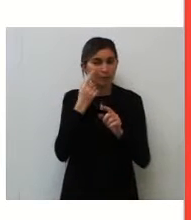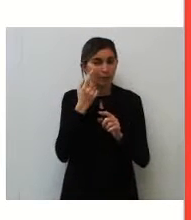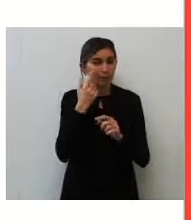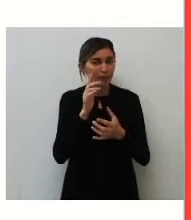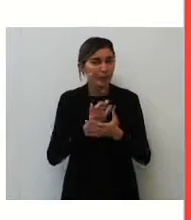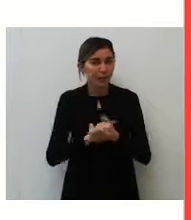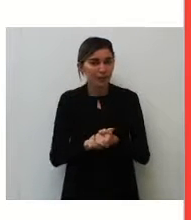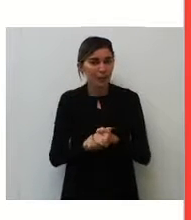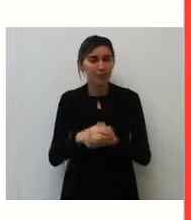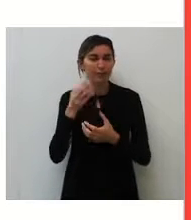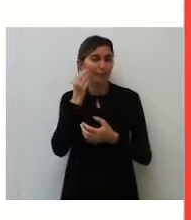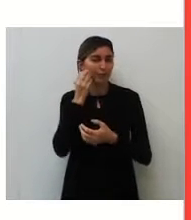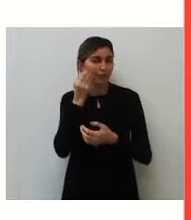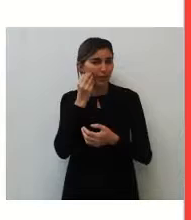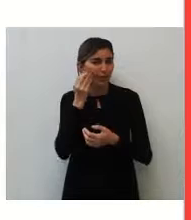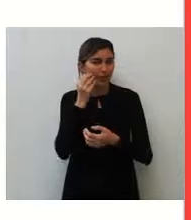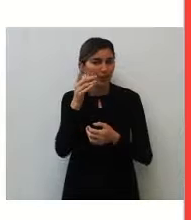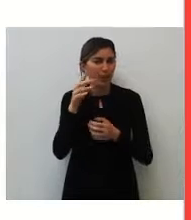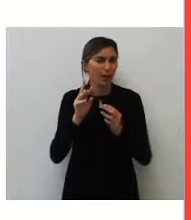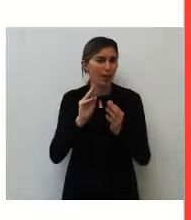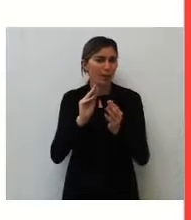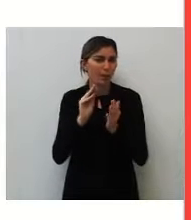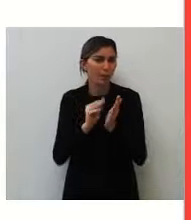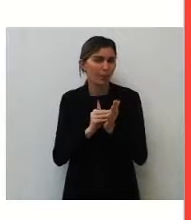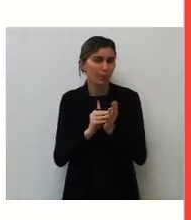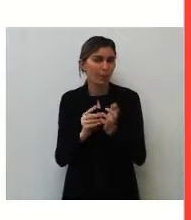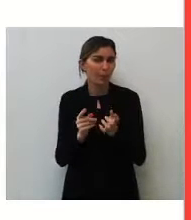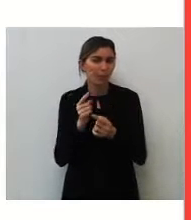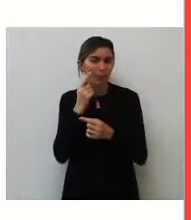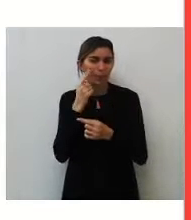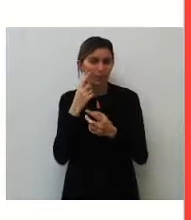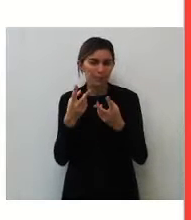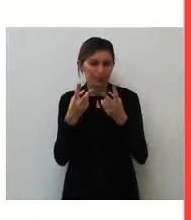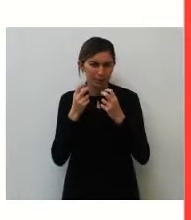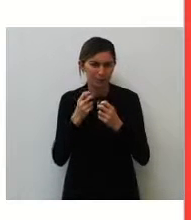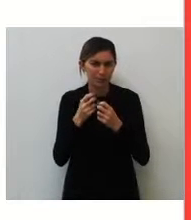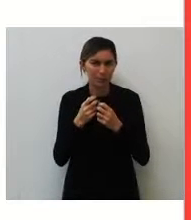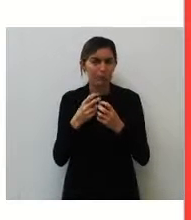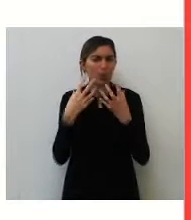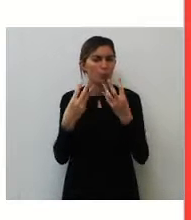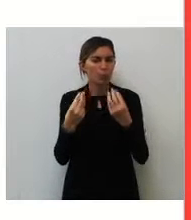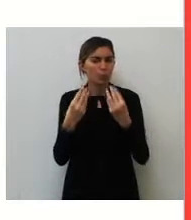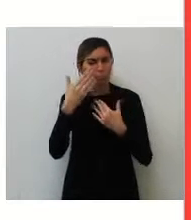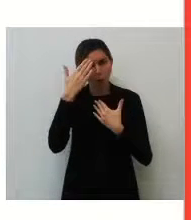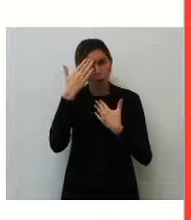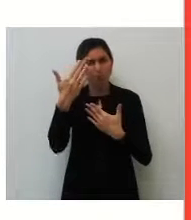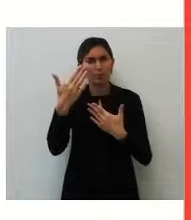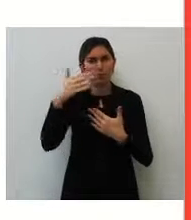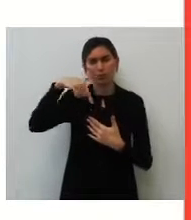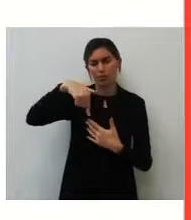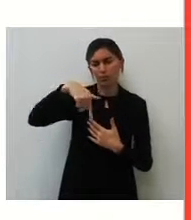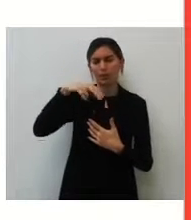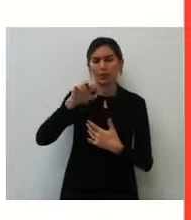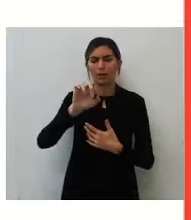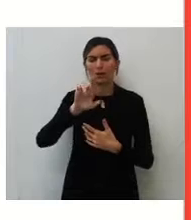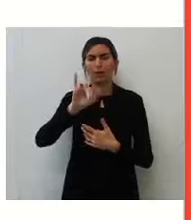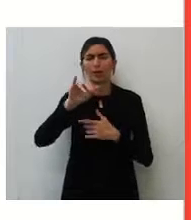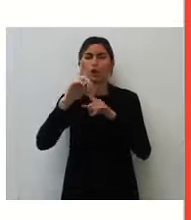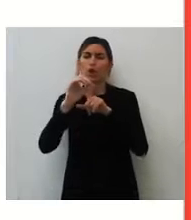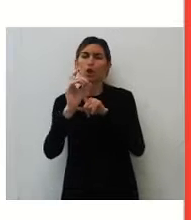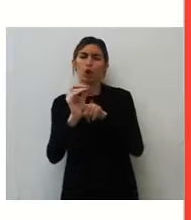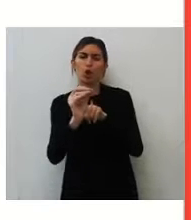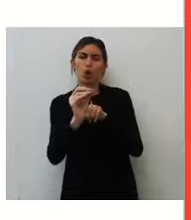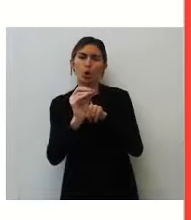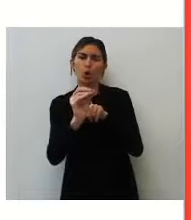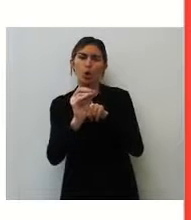banana olha a casca de banana perceberam muito obrigada querido olha o